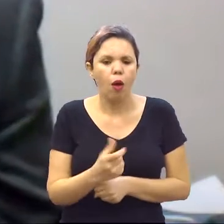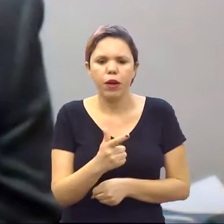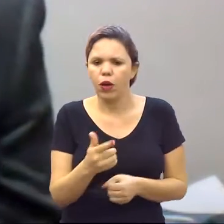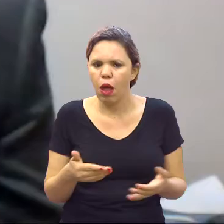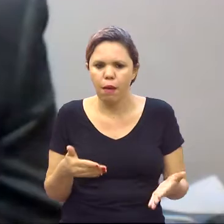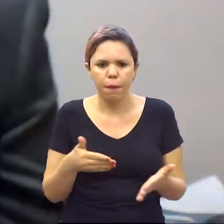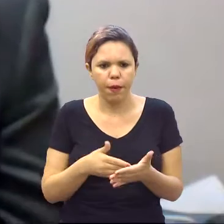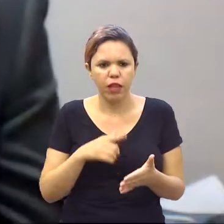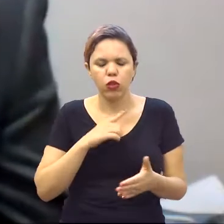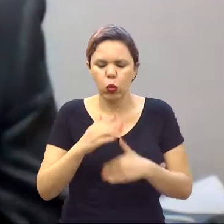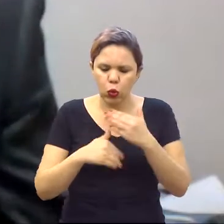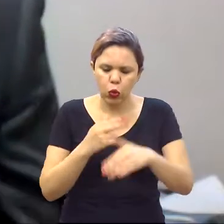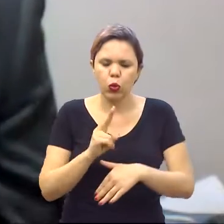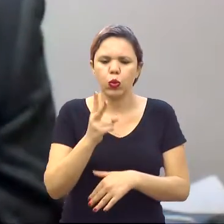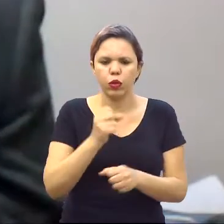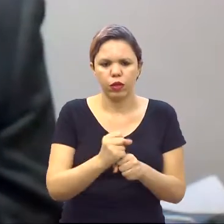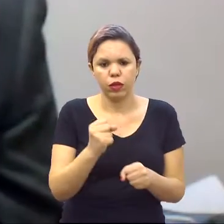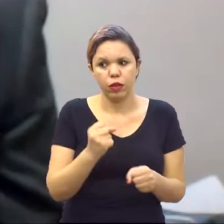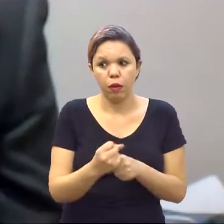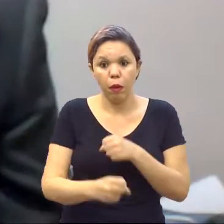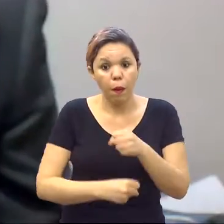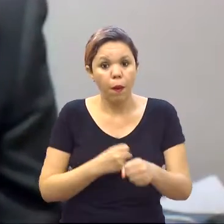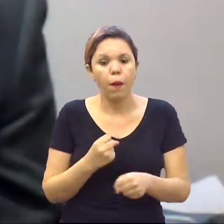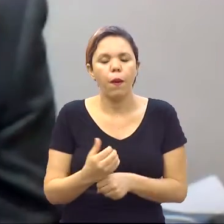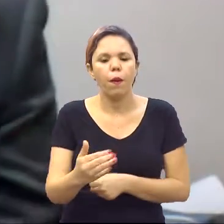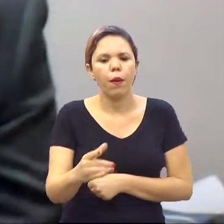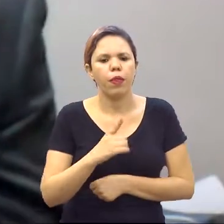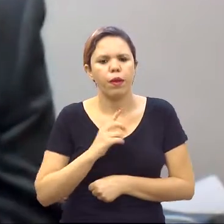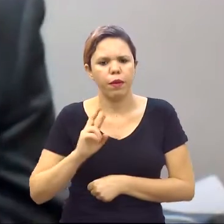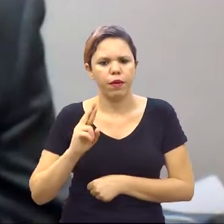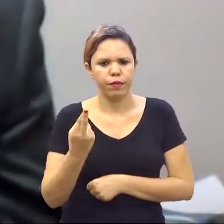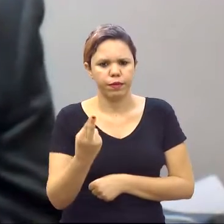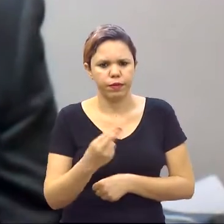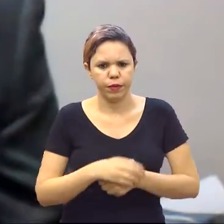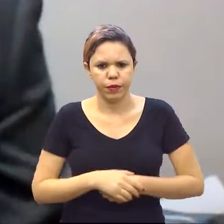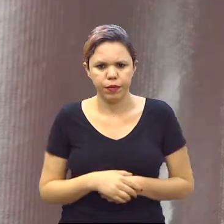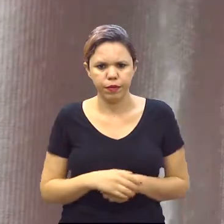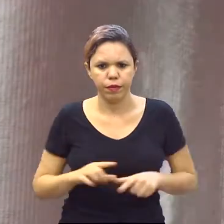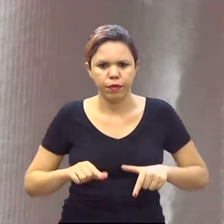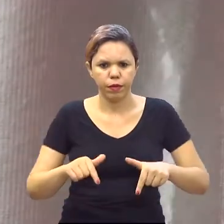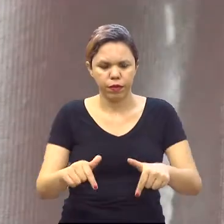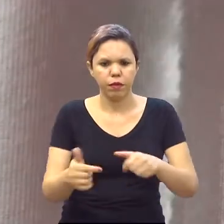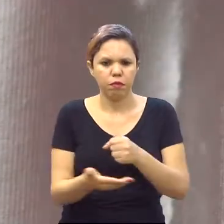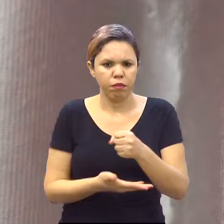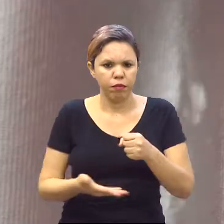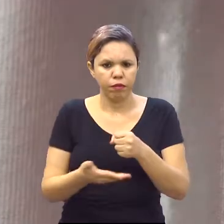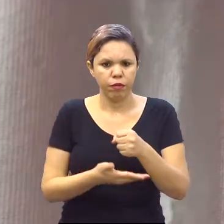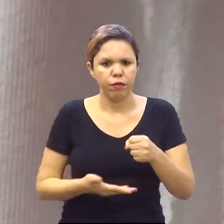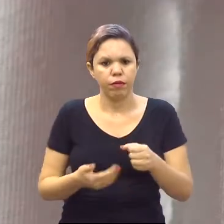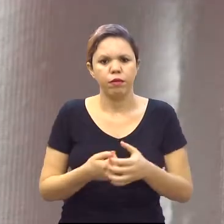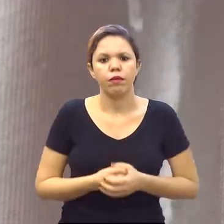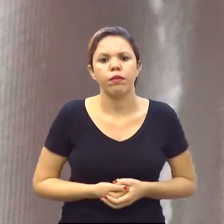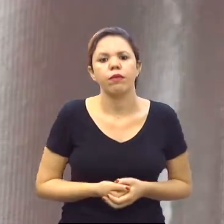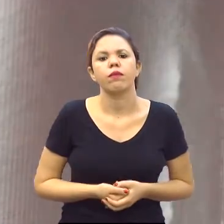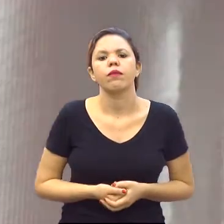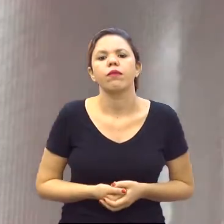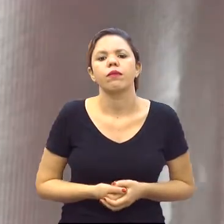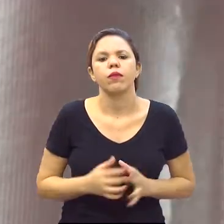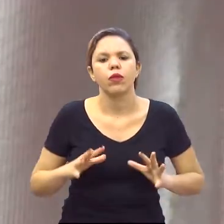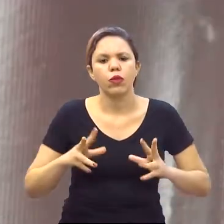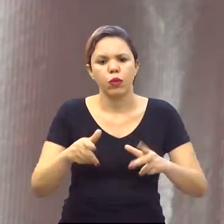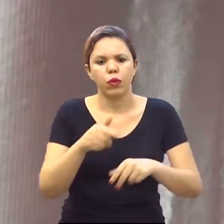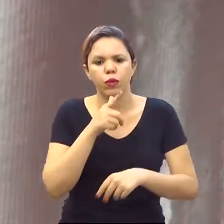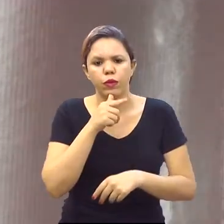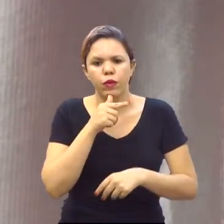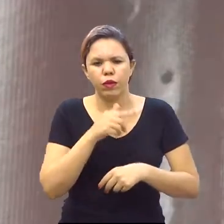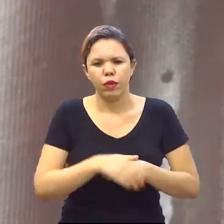bom andamento, e que para o próximo ano teremos resultados. Essas medidas são básicas. Que